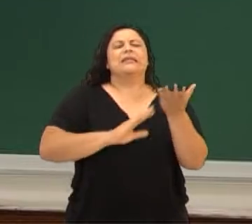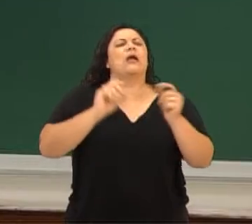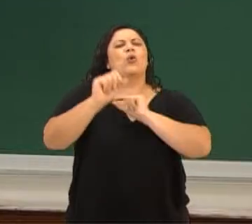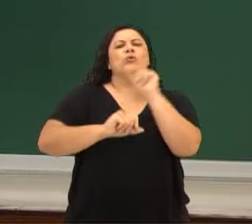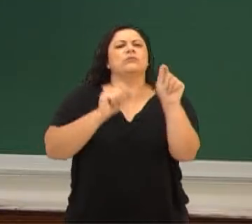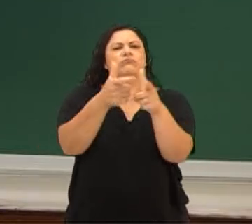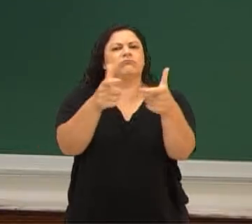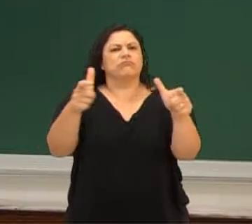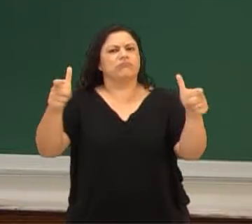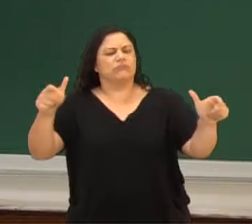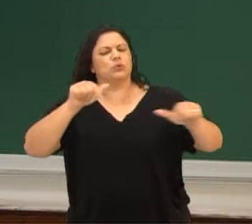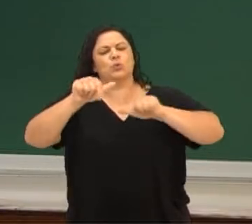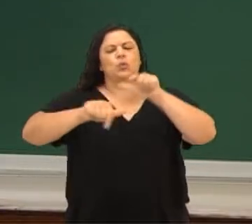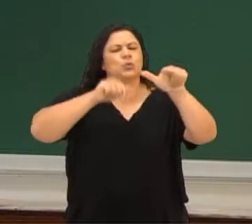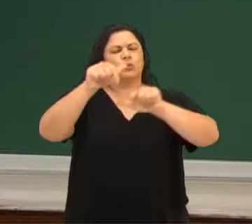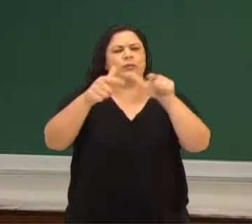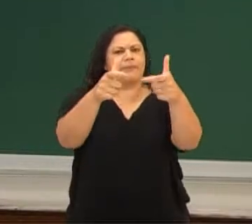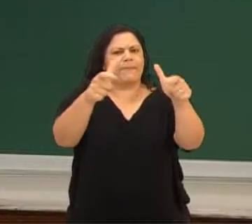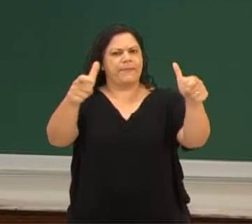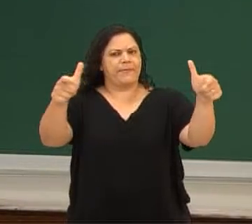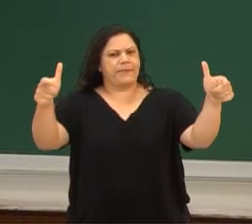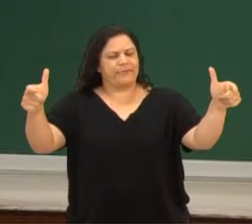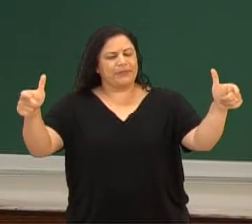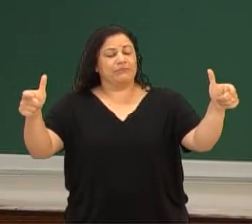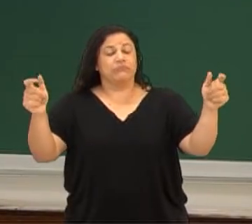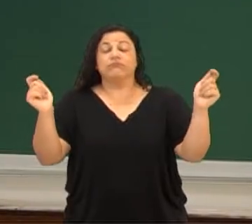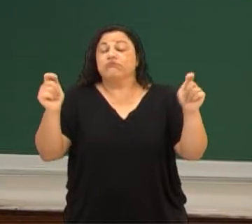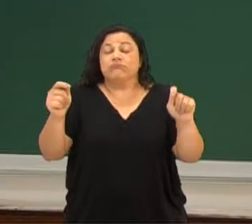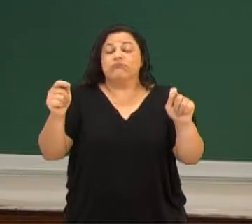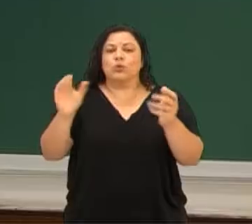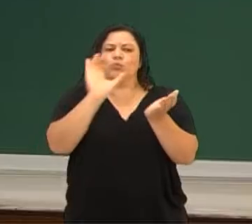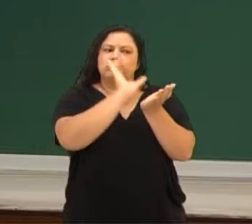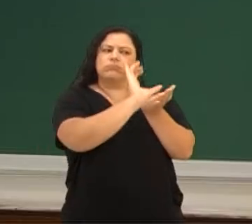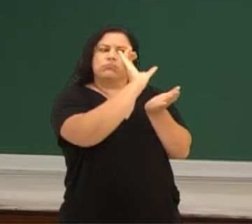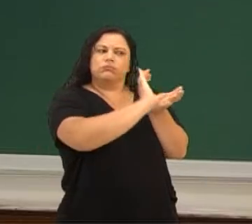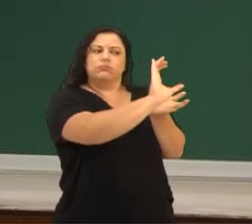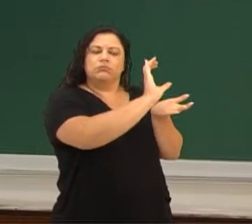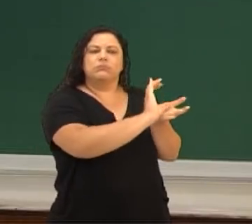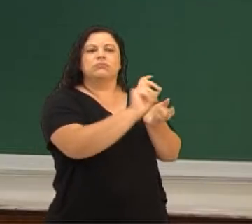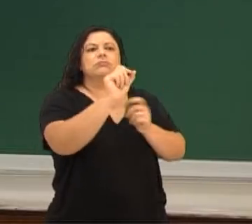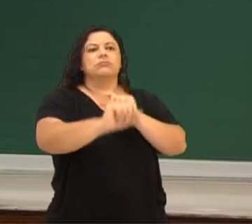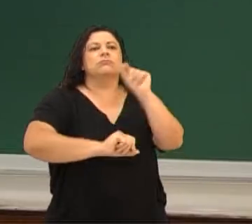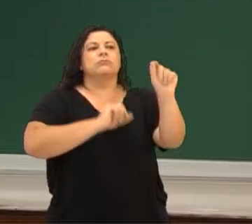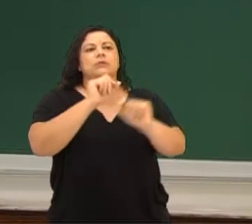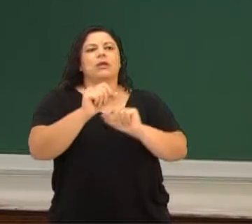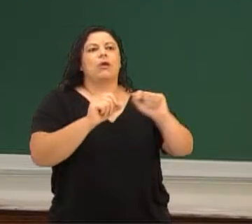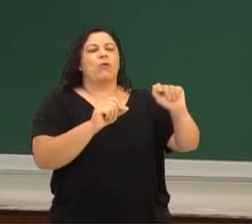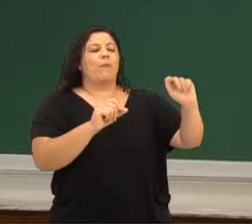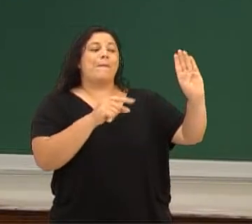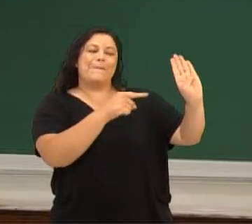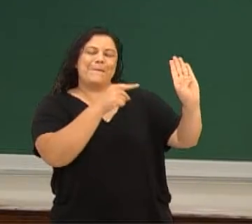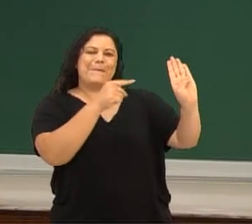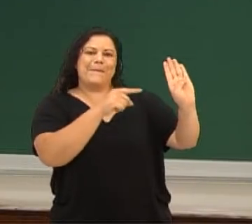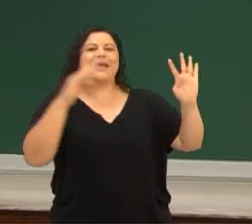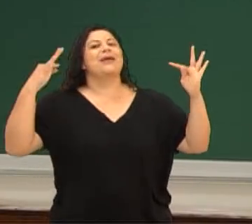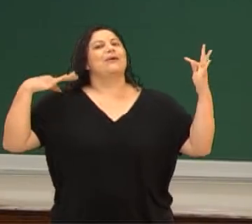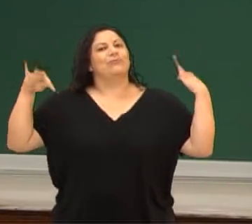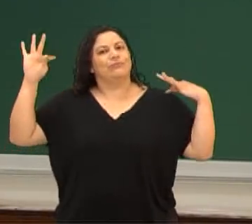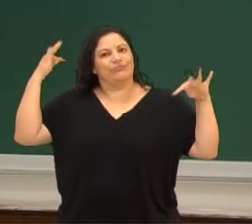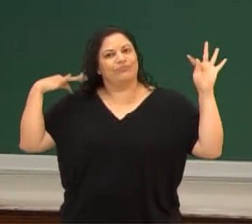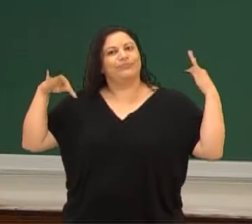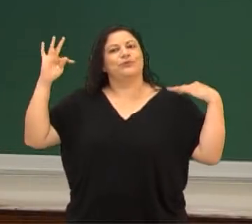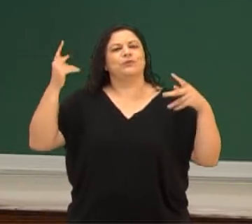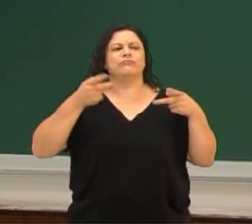crescido exponencialmente, né? Tem tido também bons investimentos no continente africano, é o turismo.